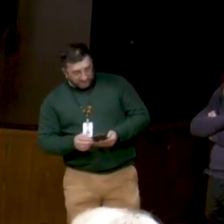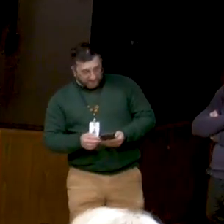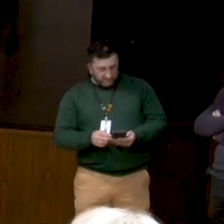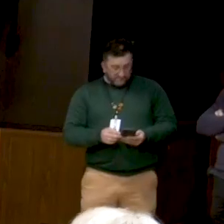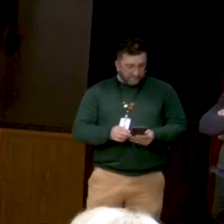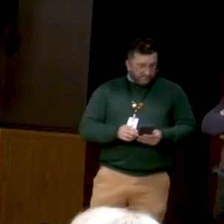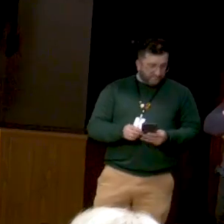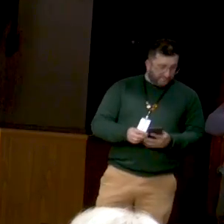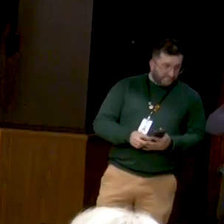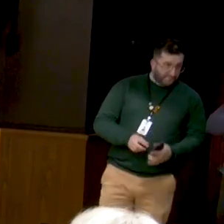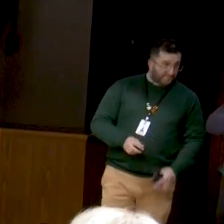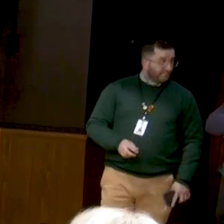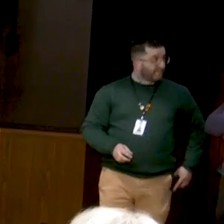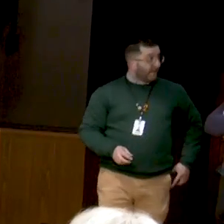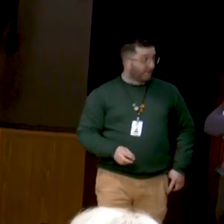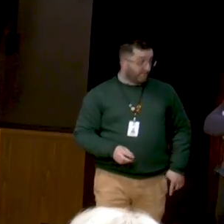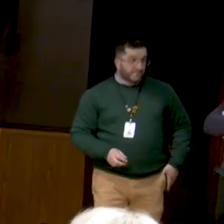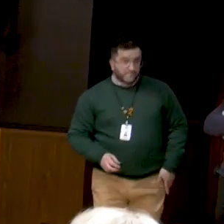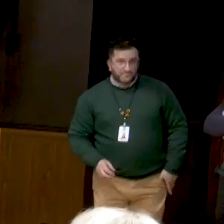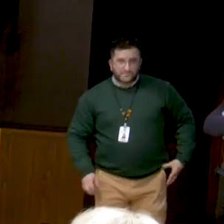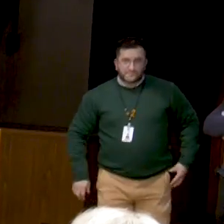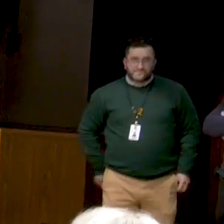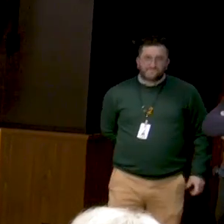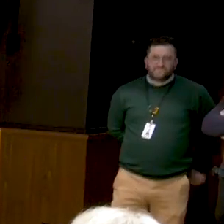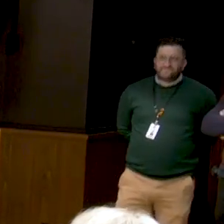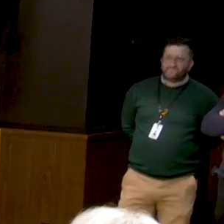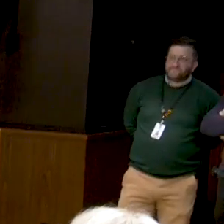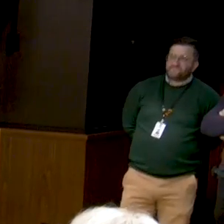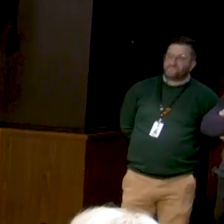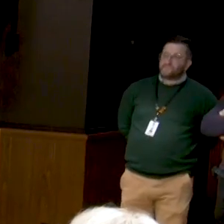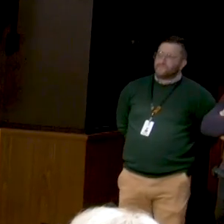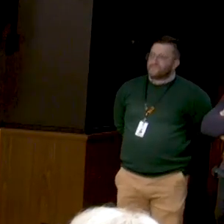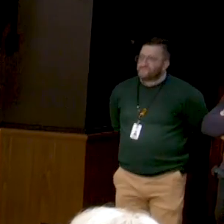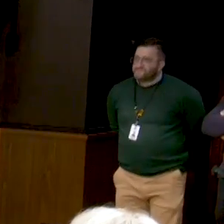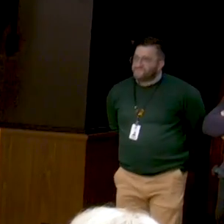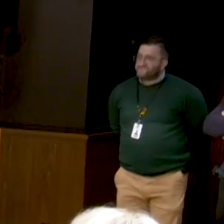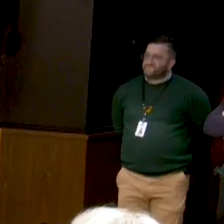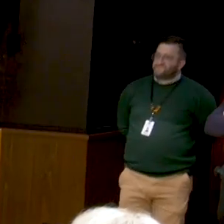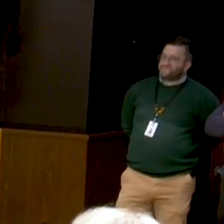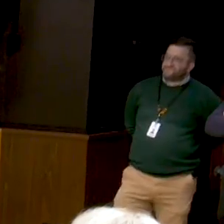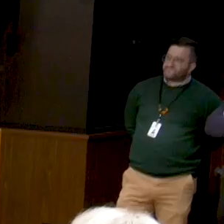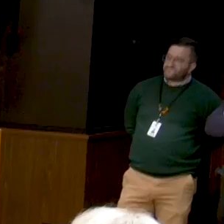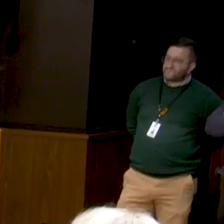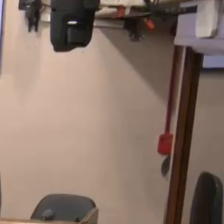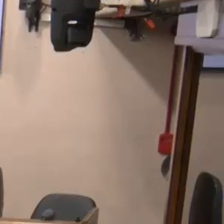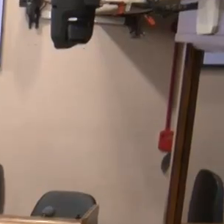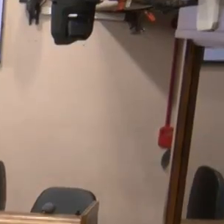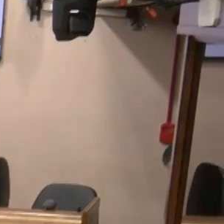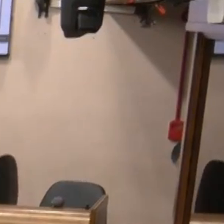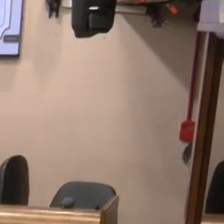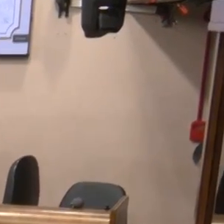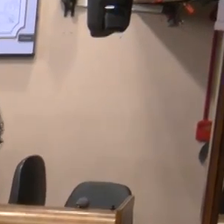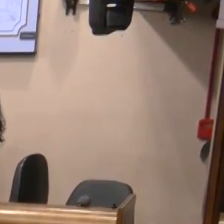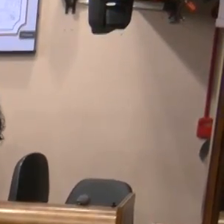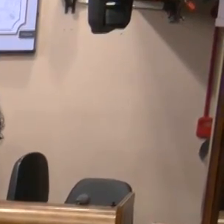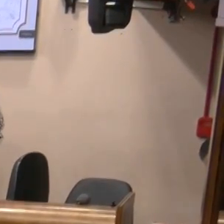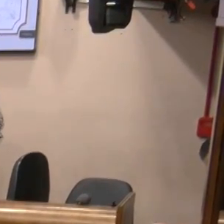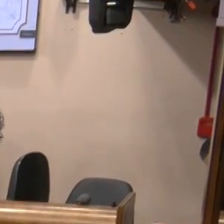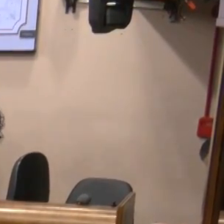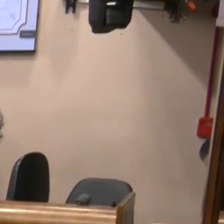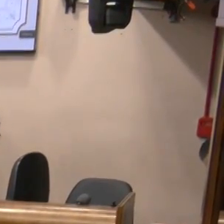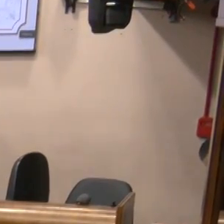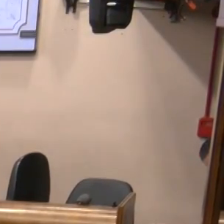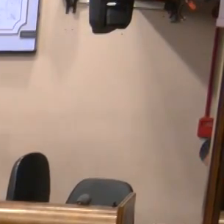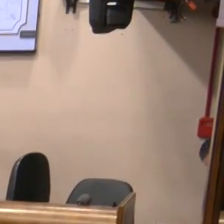do fortalecimento dos fundos municipais da criança e do idoso por meio de doações via imposto de renda. A sessão solene